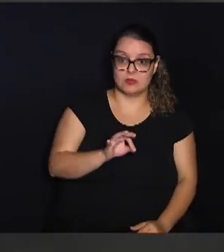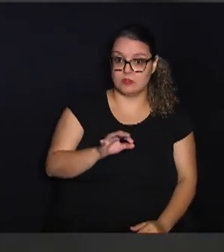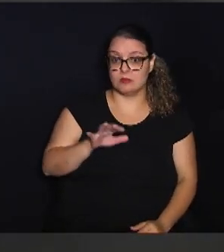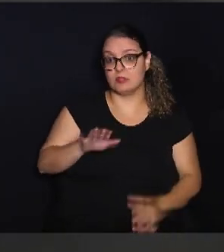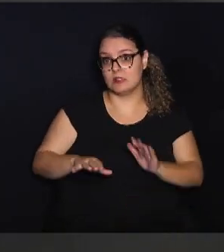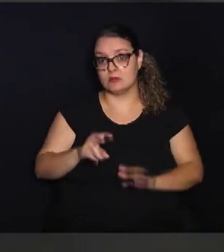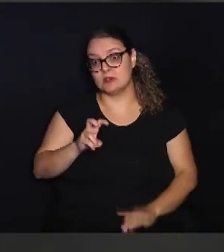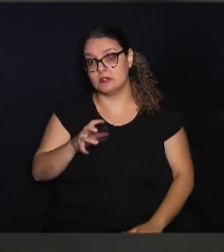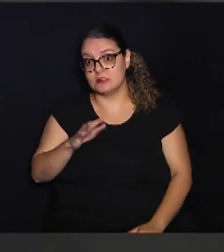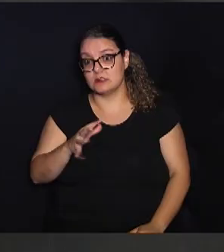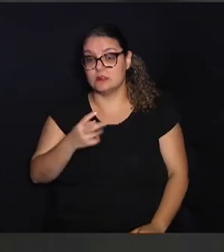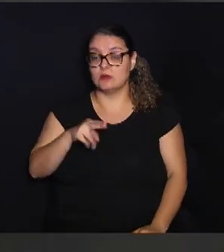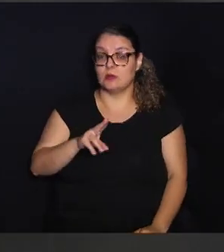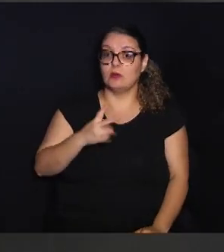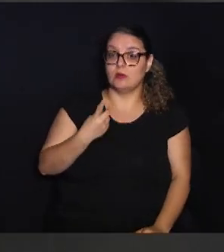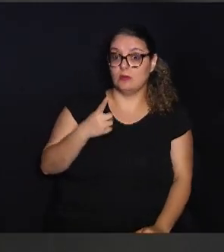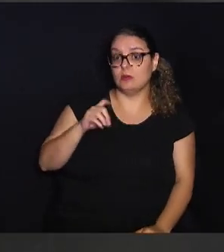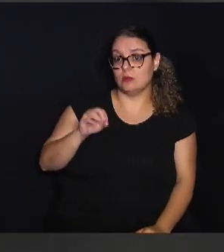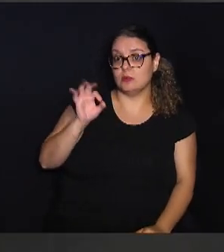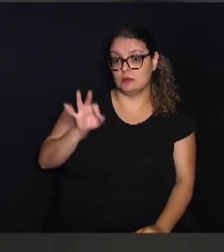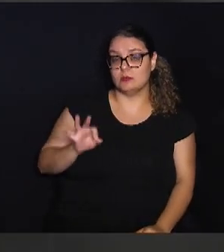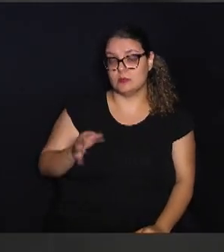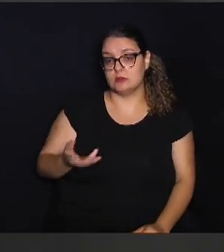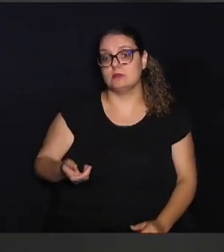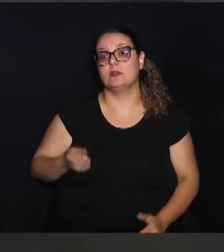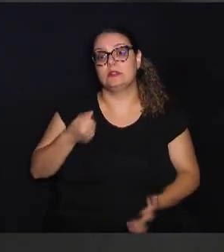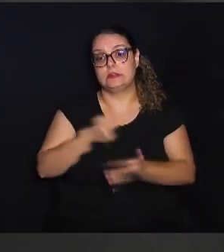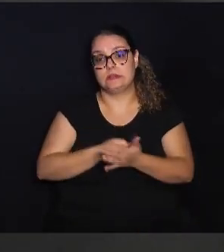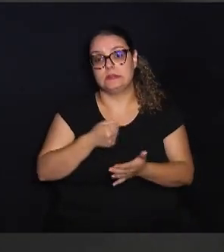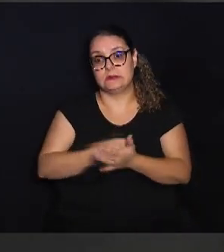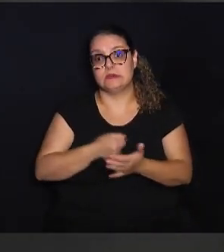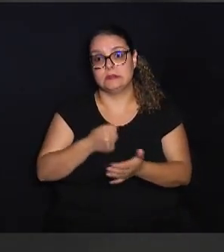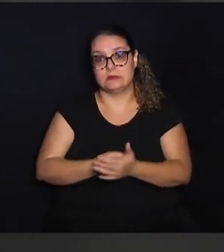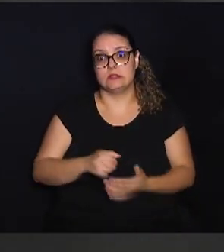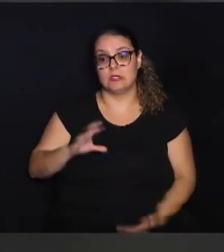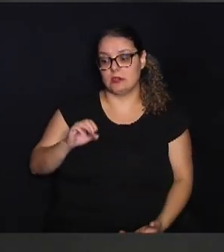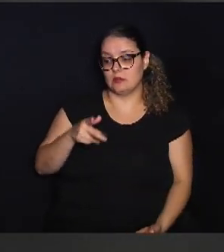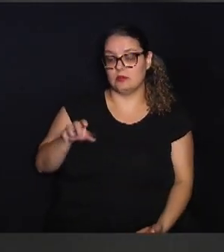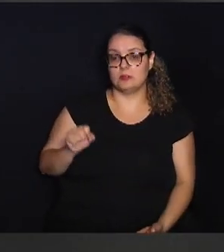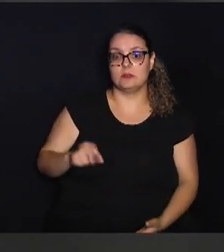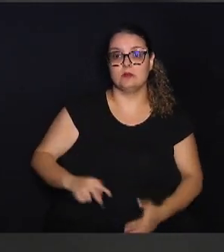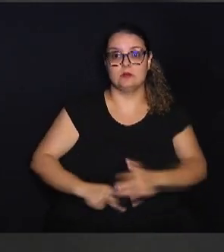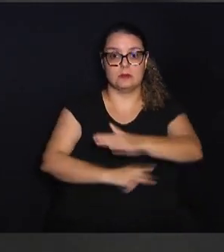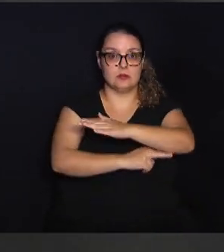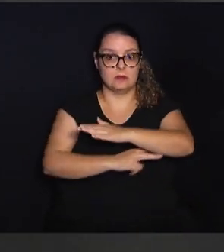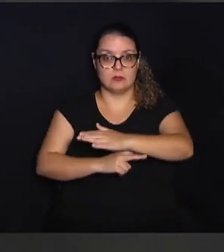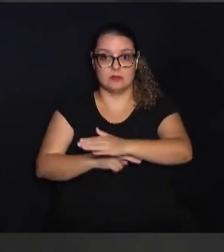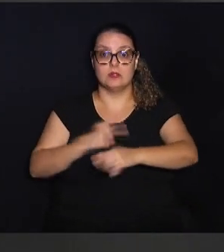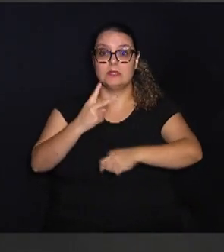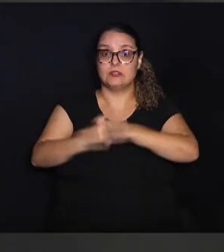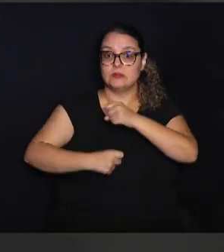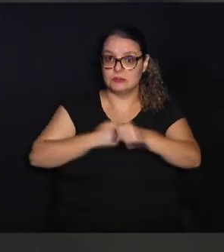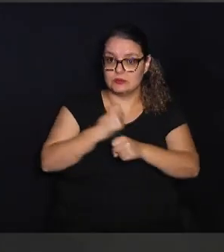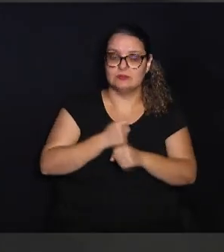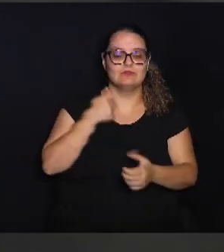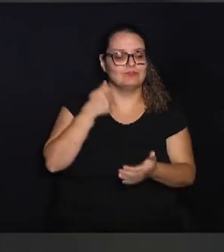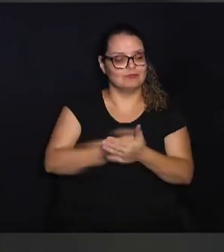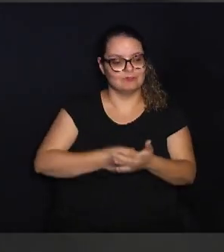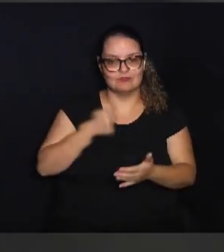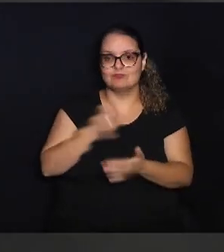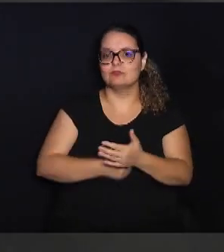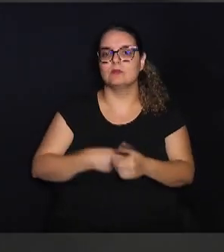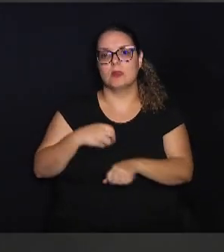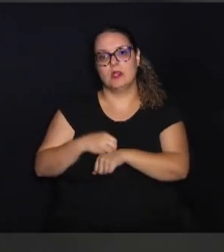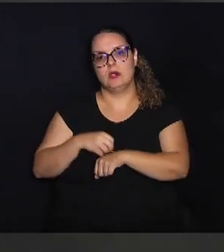5 ou 10. Então, de tanto bater, como por exemplo a concessão do viaduto aqui e tal, foi 2 anos batendo, você faz